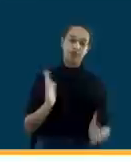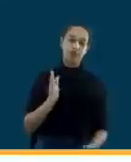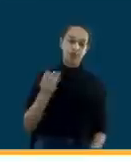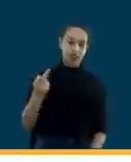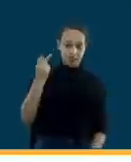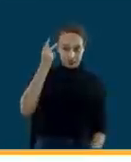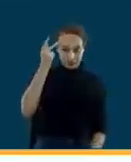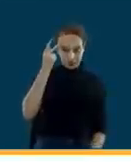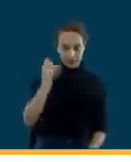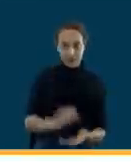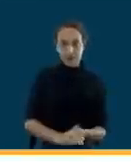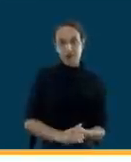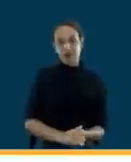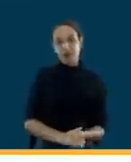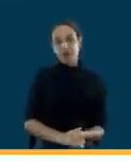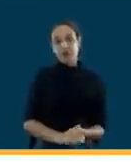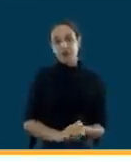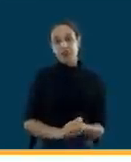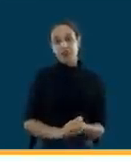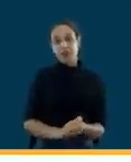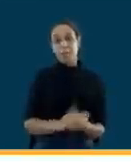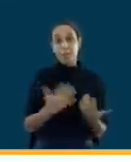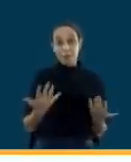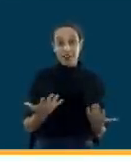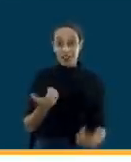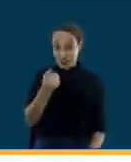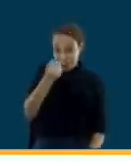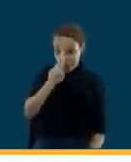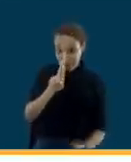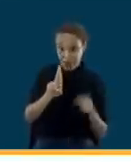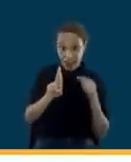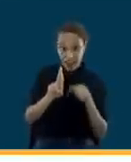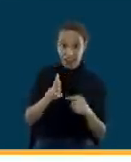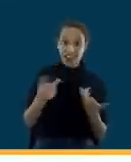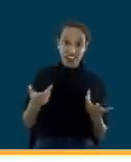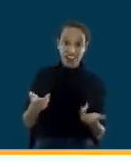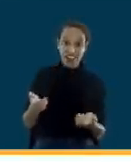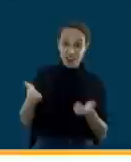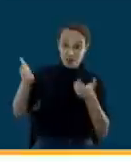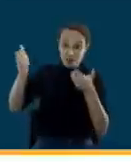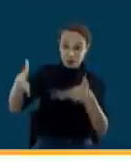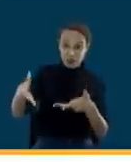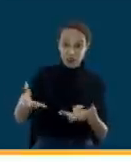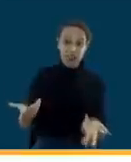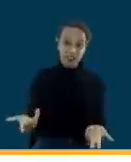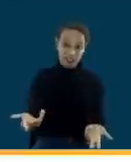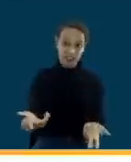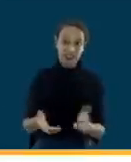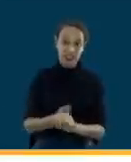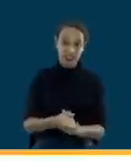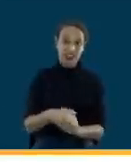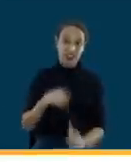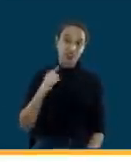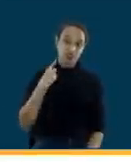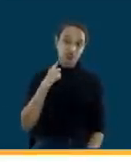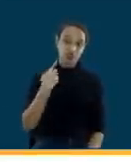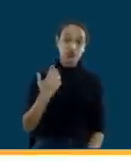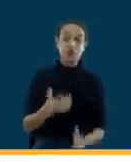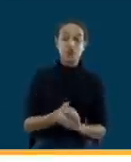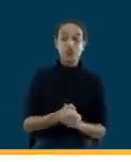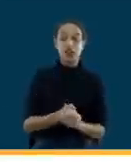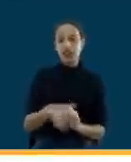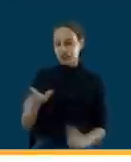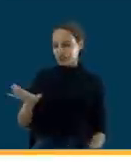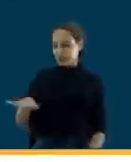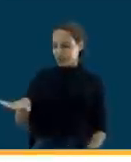mim o ar era bastante poluído em São Paulo, mas teve aquele menino que chamou a minha